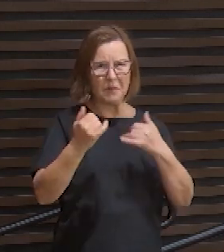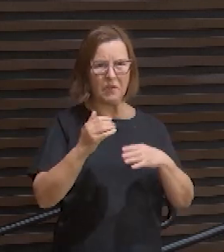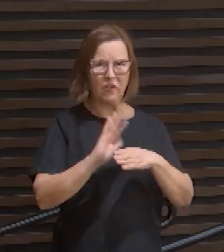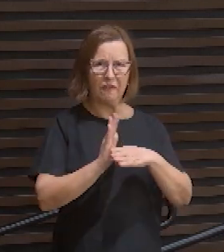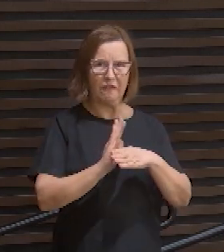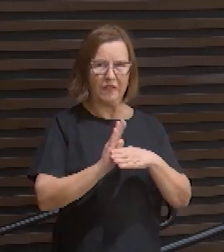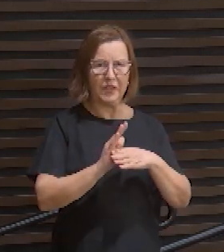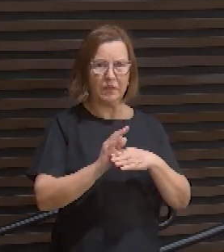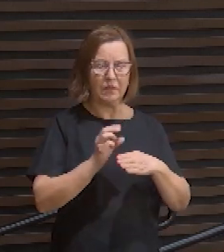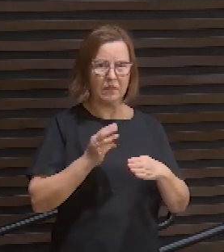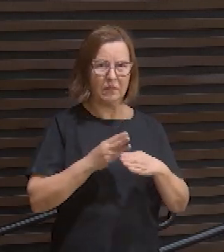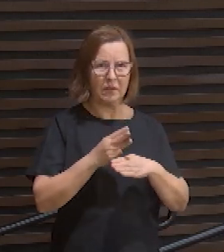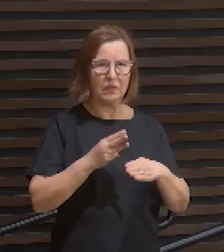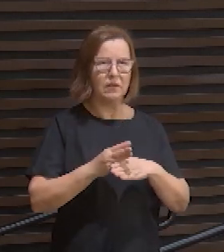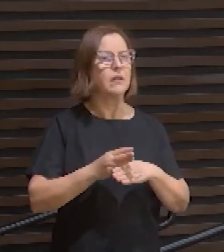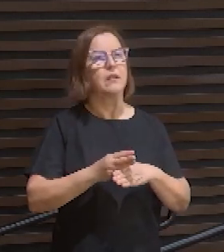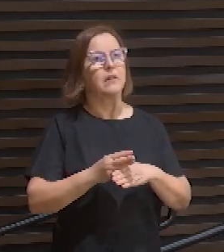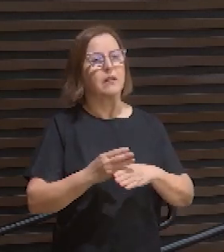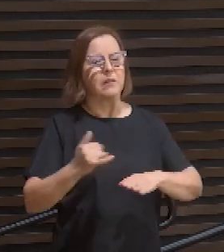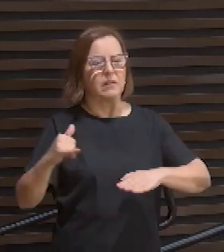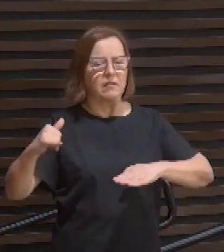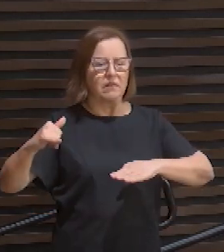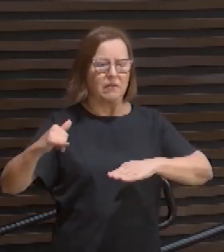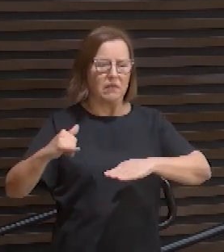WhatsApp daquele avião que caiu.